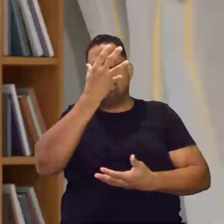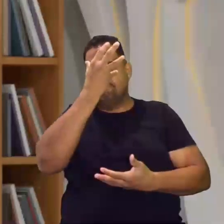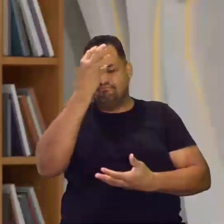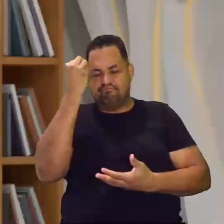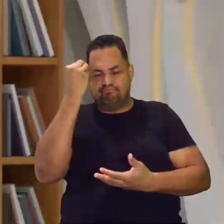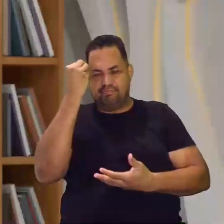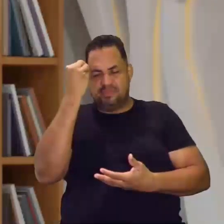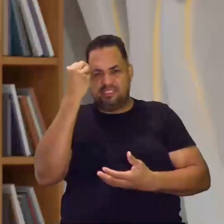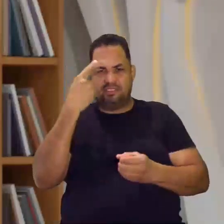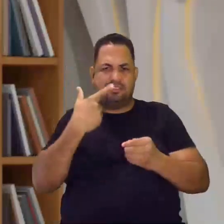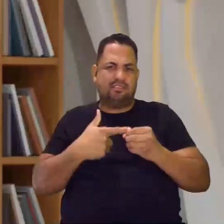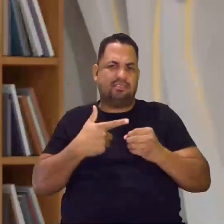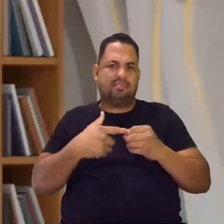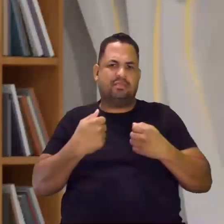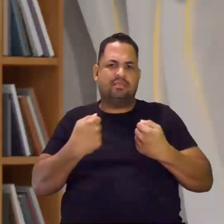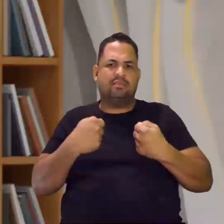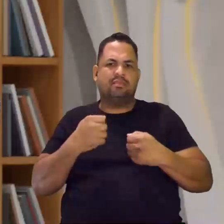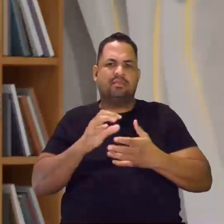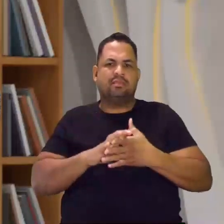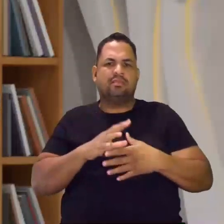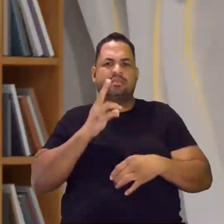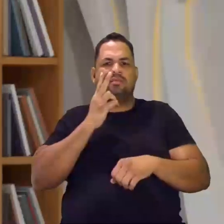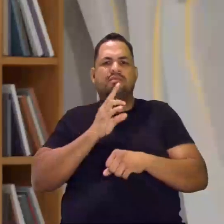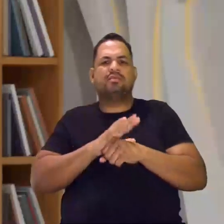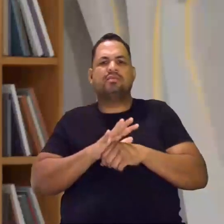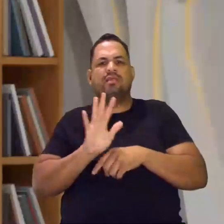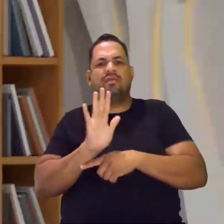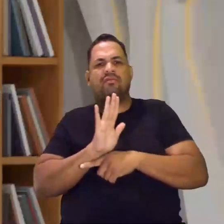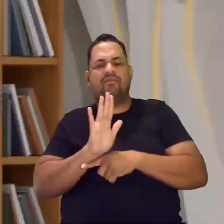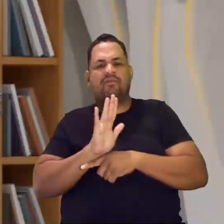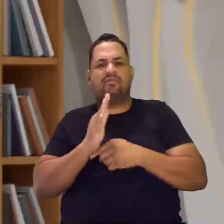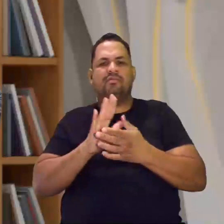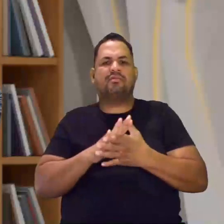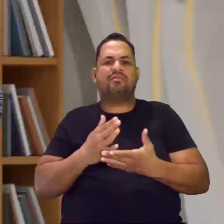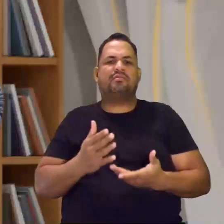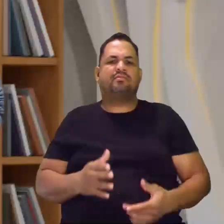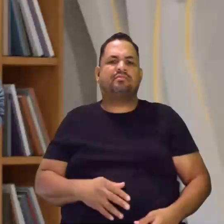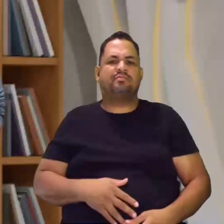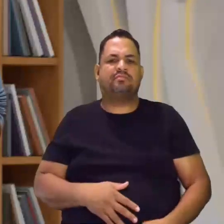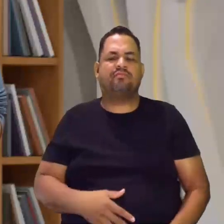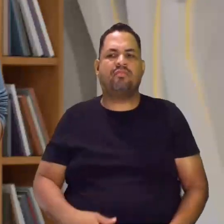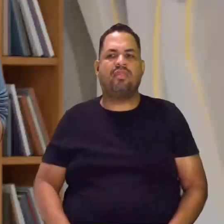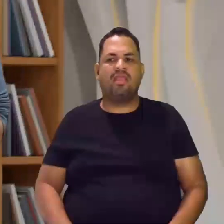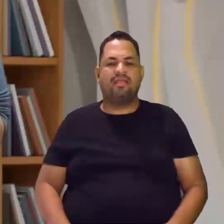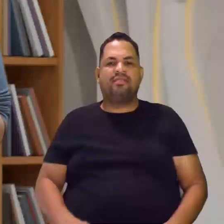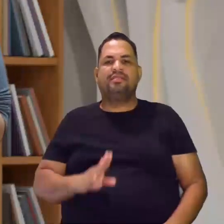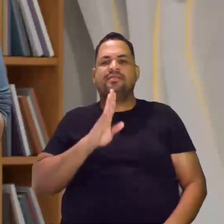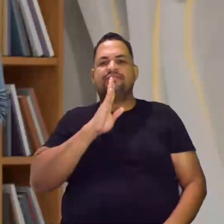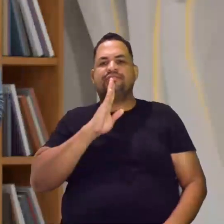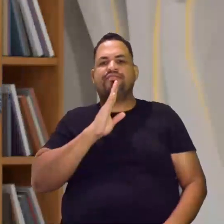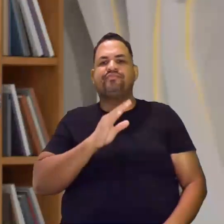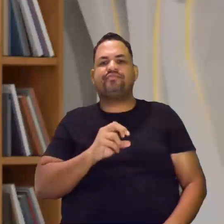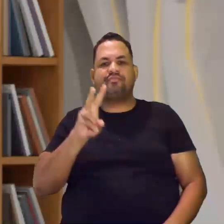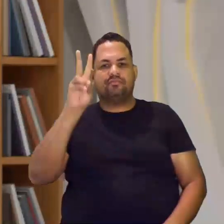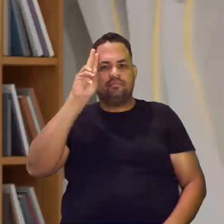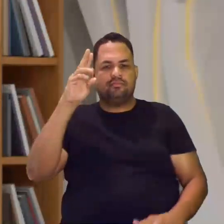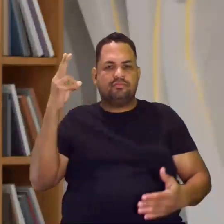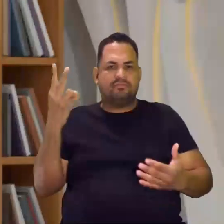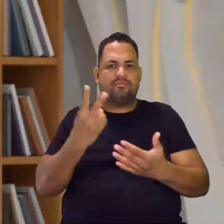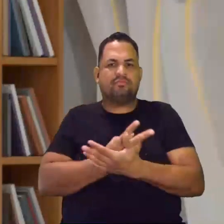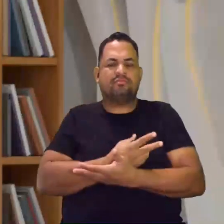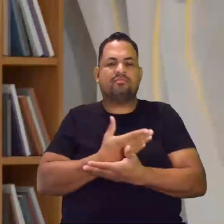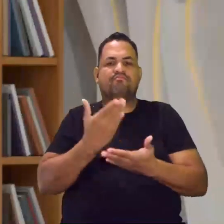vocês procurarem, vocês podem... Tem filme da Rosa, tem muita coisa bacana para vocês conhecerem essa história. E o que